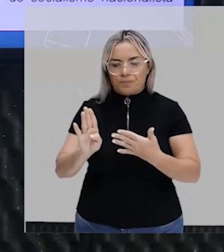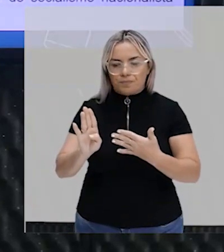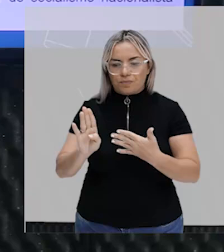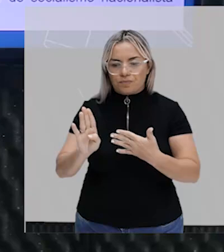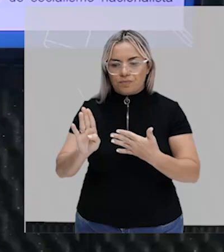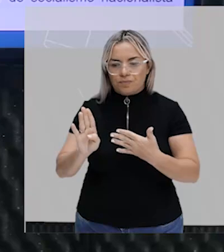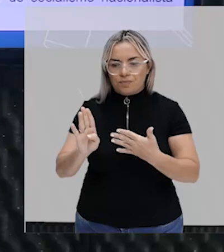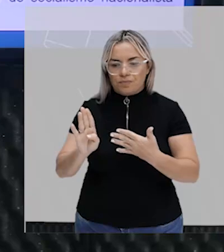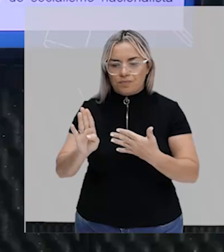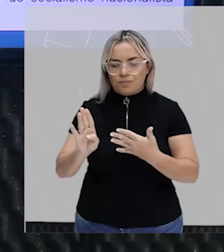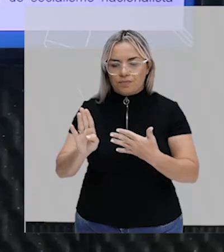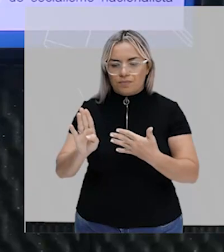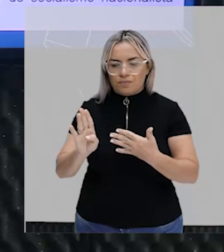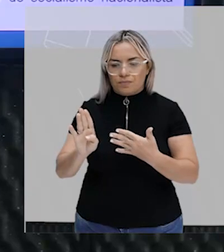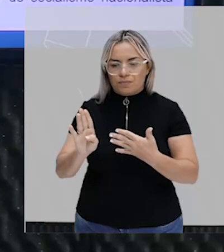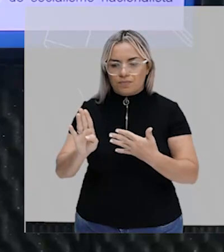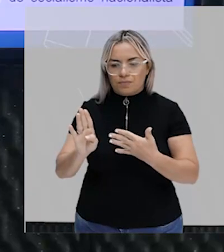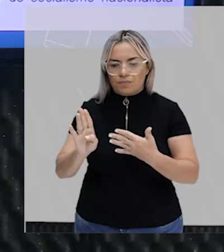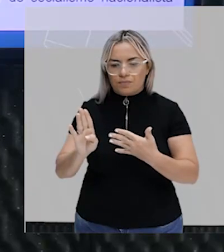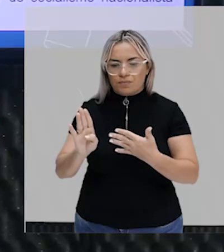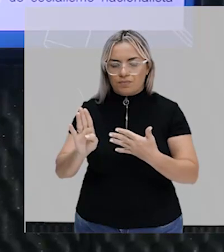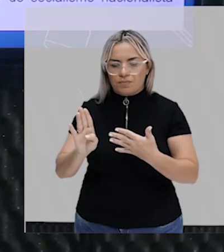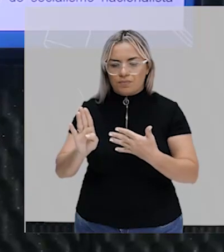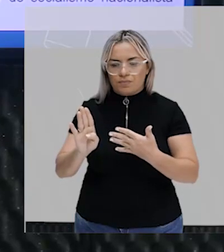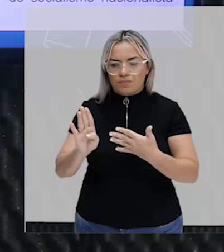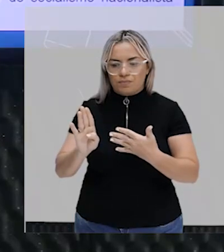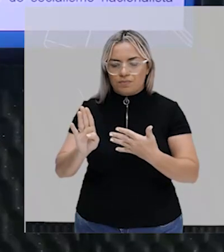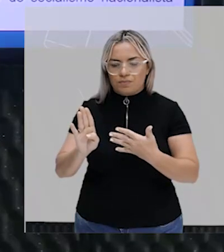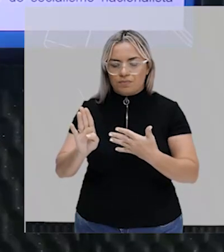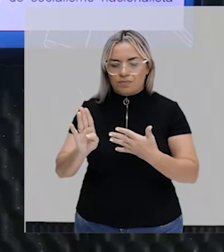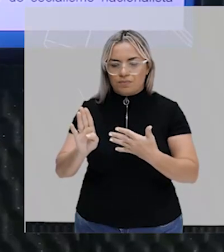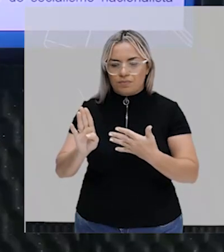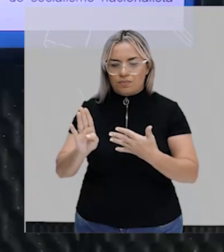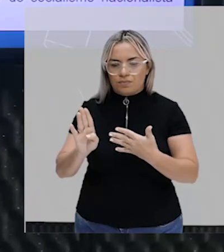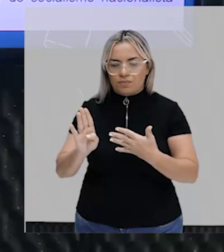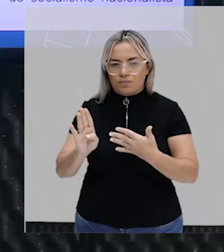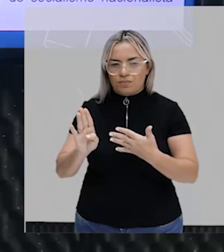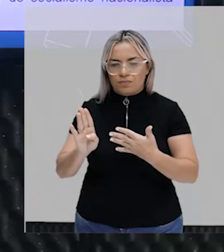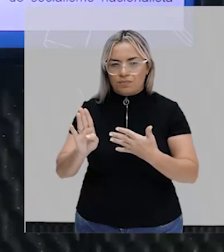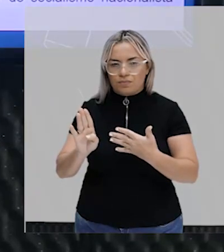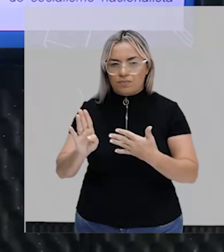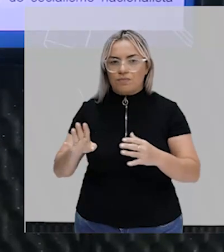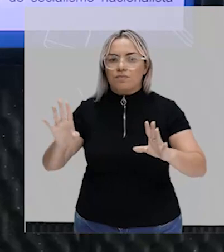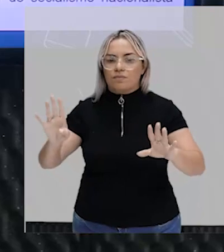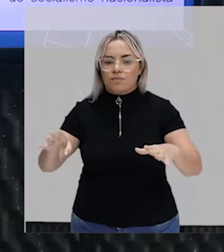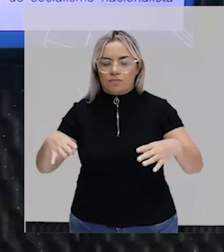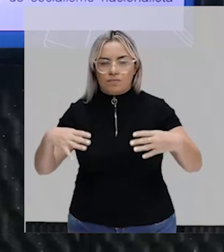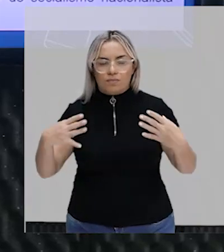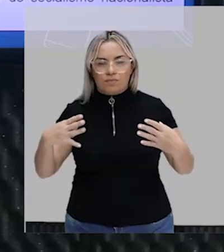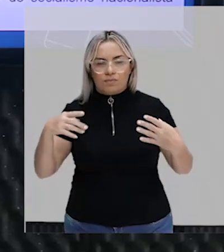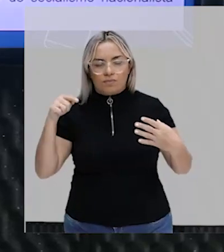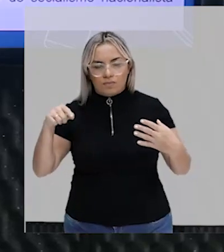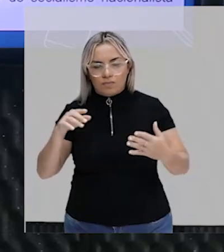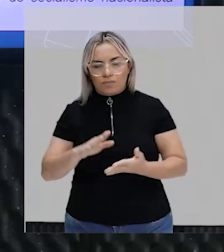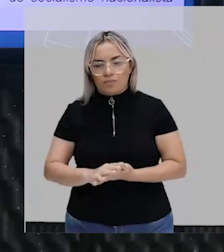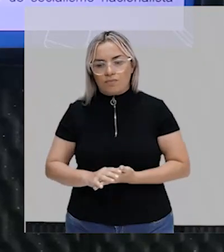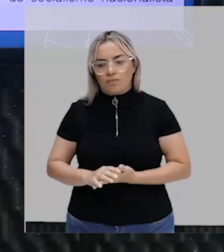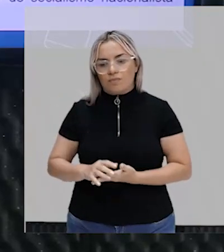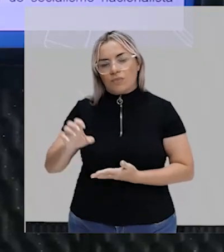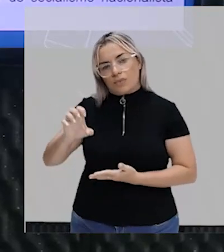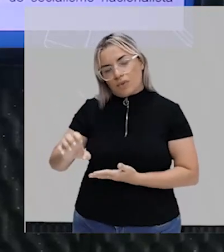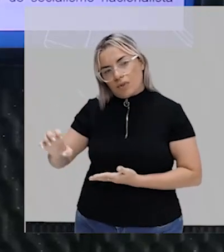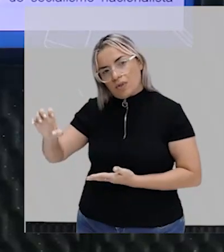de autonomia e autossuficiência legislativa, mas não é independente. Galera, muita atenção. Tanto a região